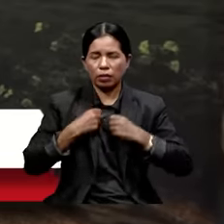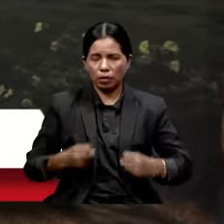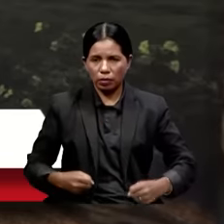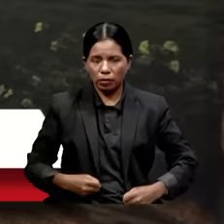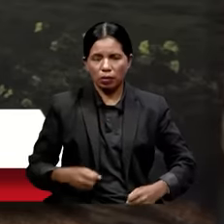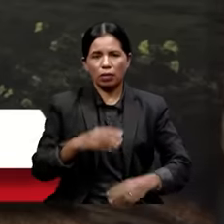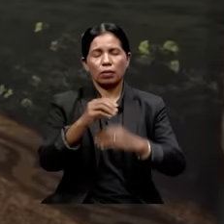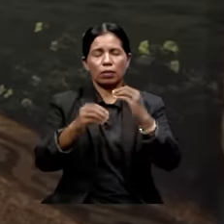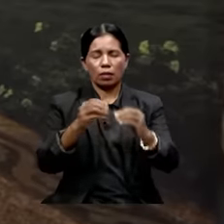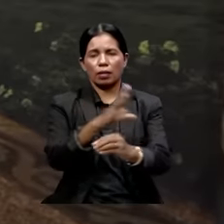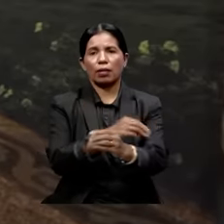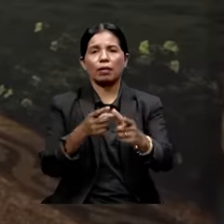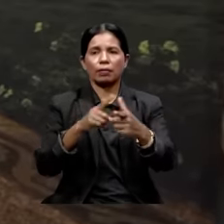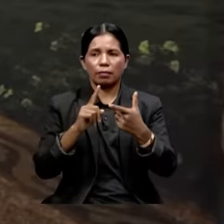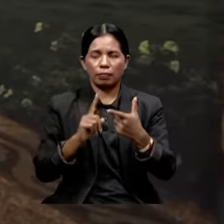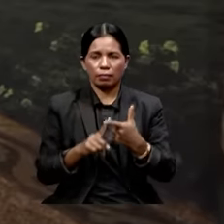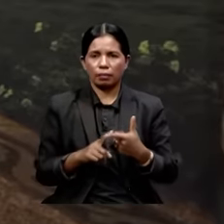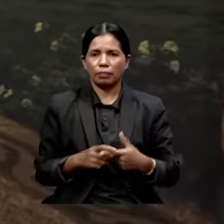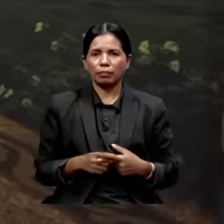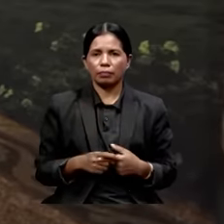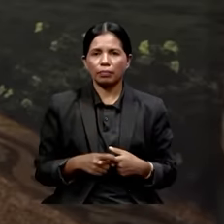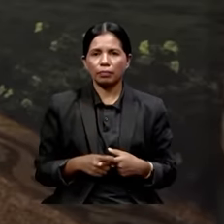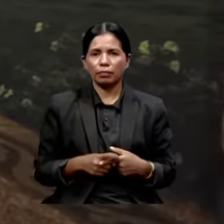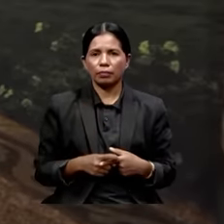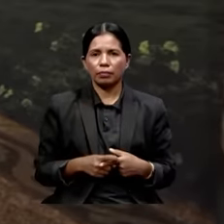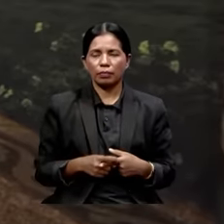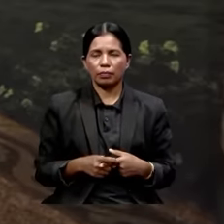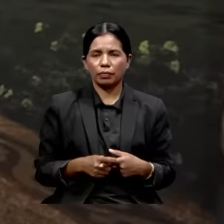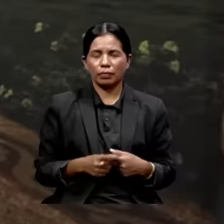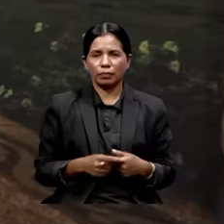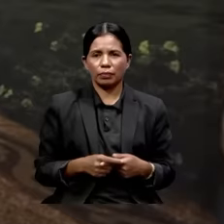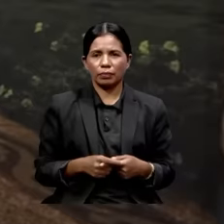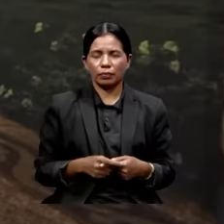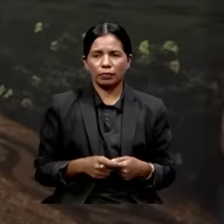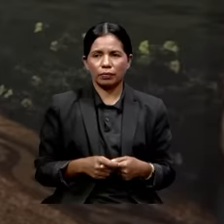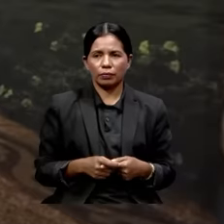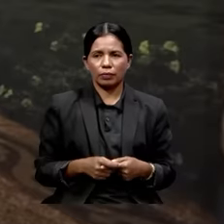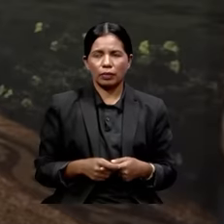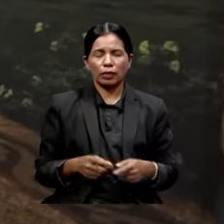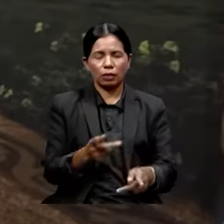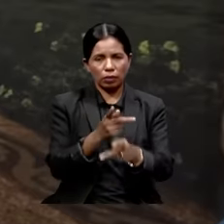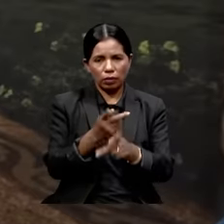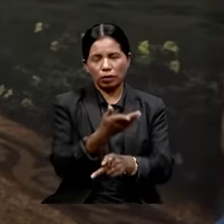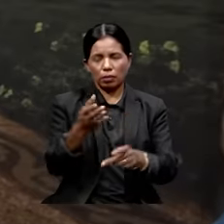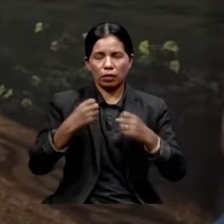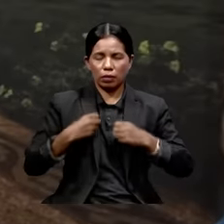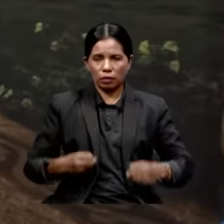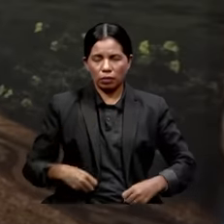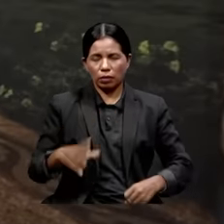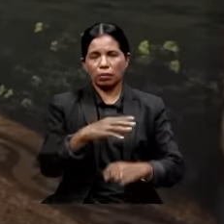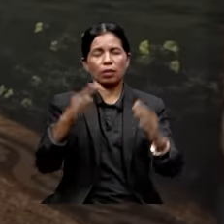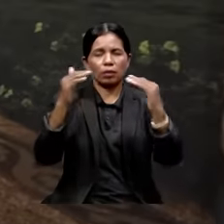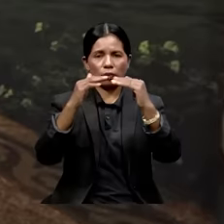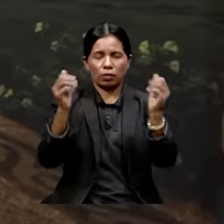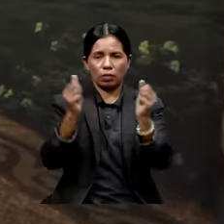amor que tem por Timor. Eu isto sou um testemunho, eu sei. Eu falei muitas vezes, encontro todos os